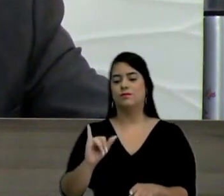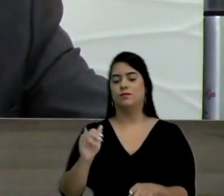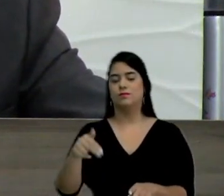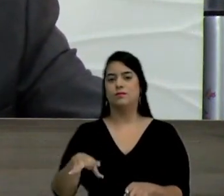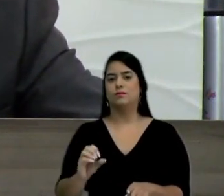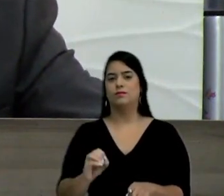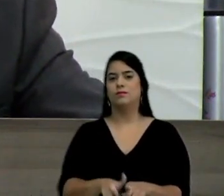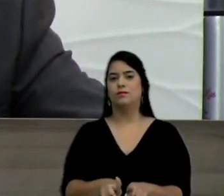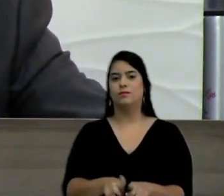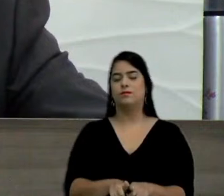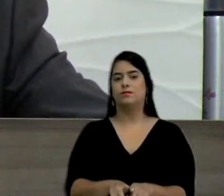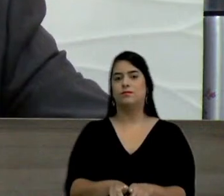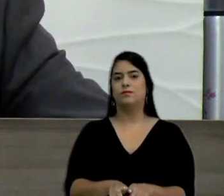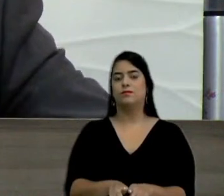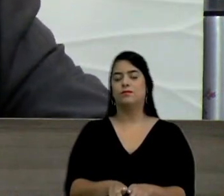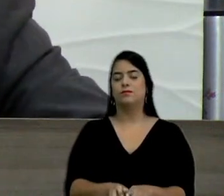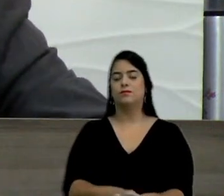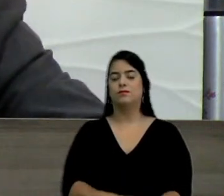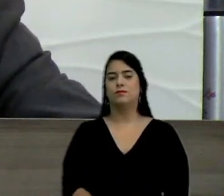e